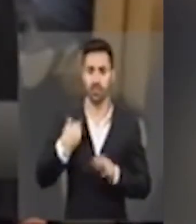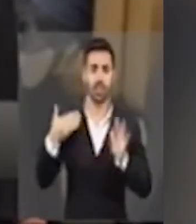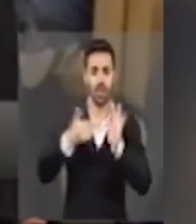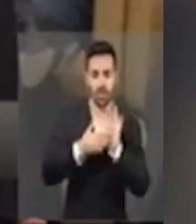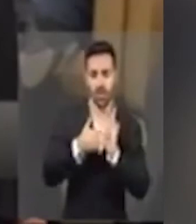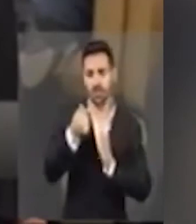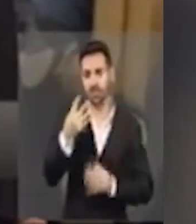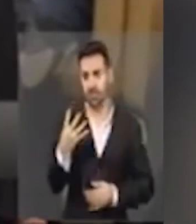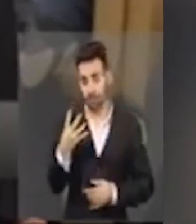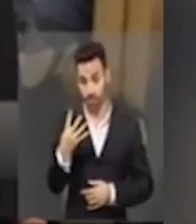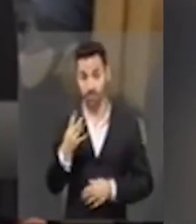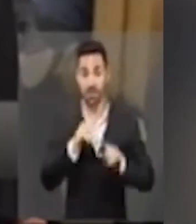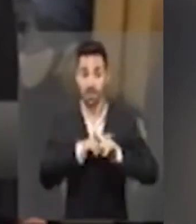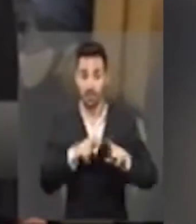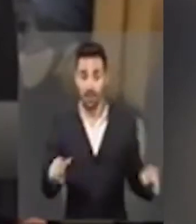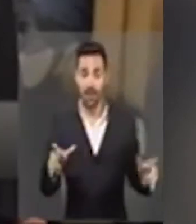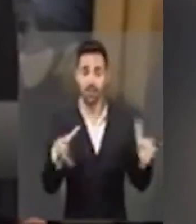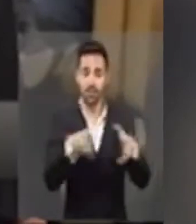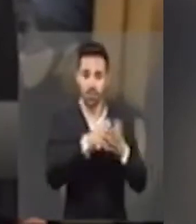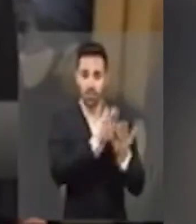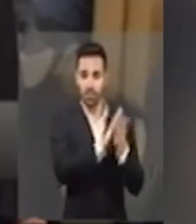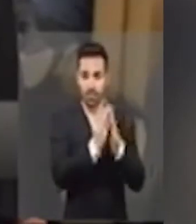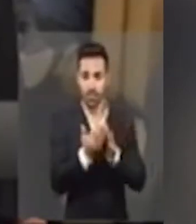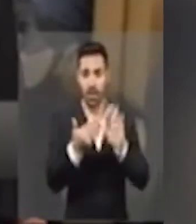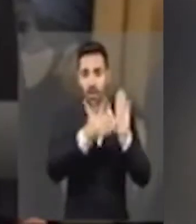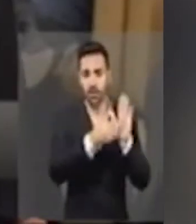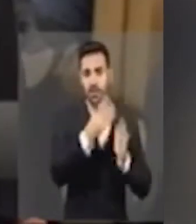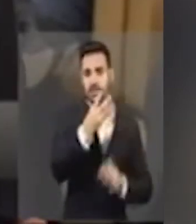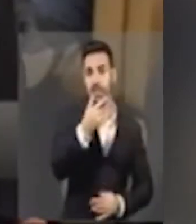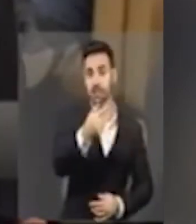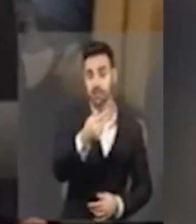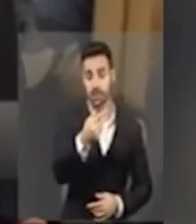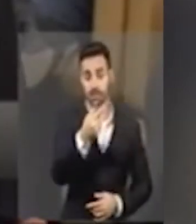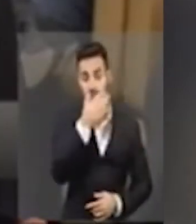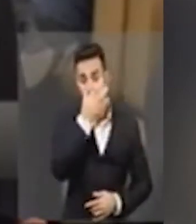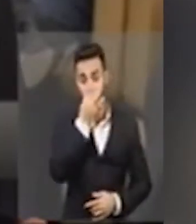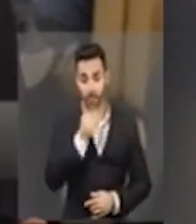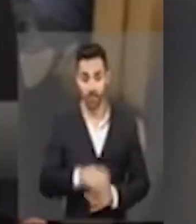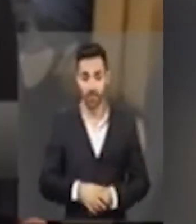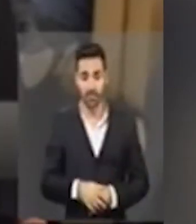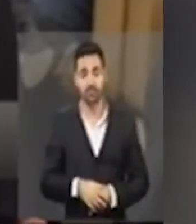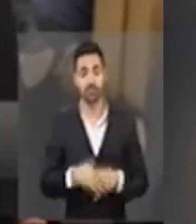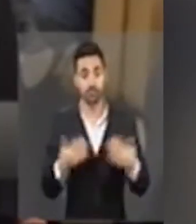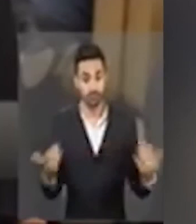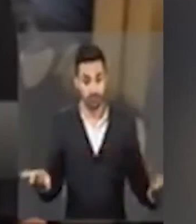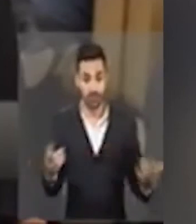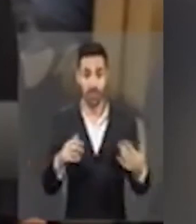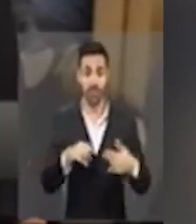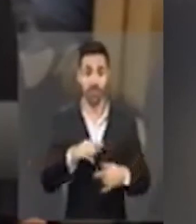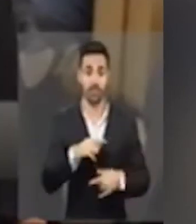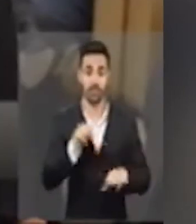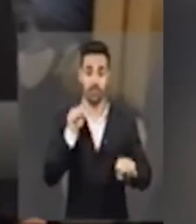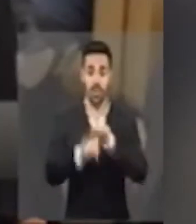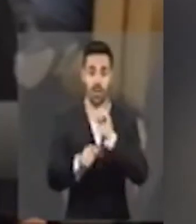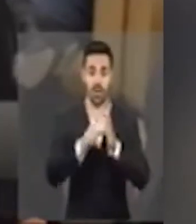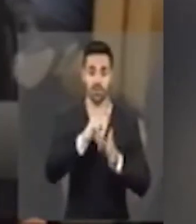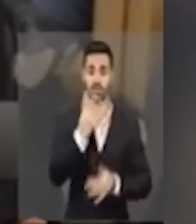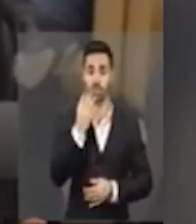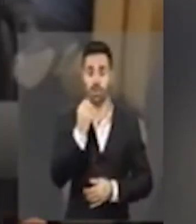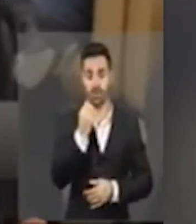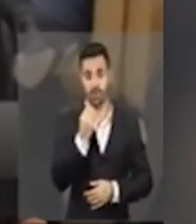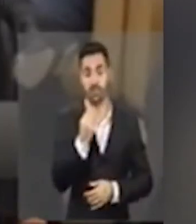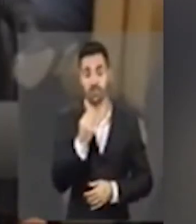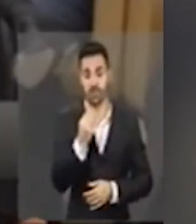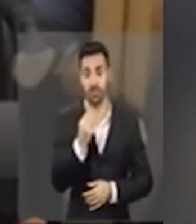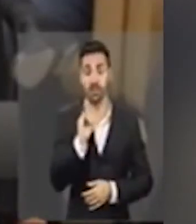a expectativa de vida da população transa 37 anos são tirados 40 anos de nossas vidas quem chega aos